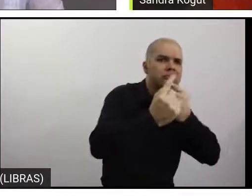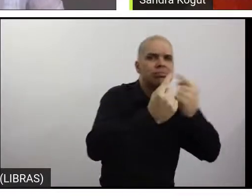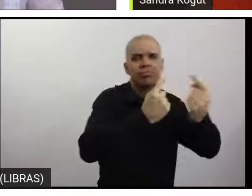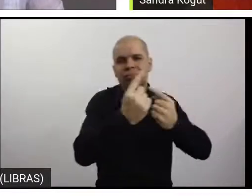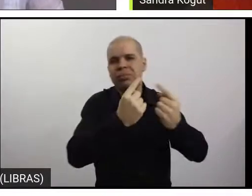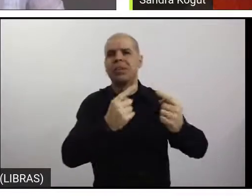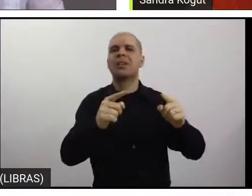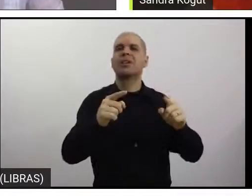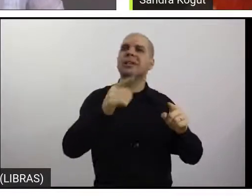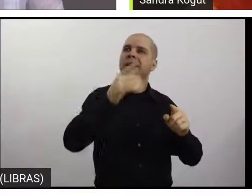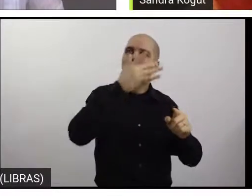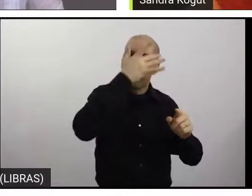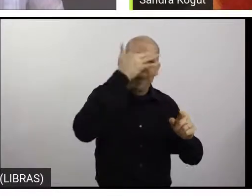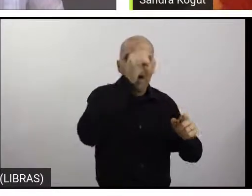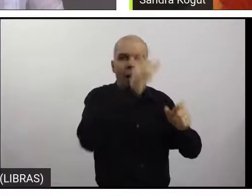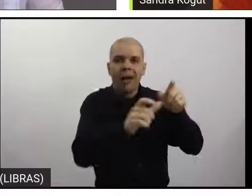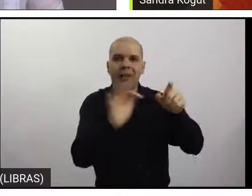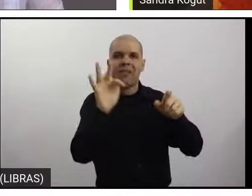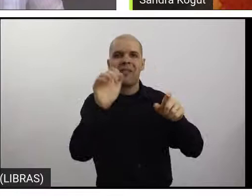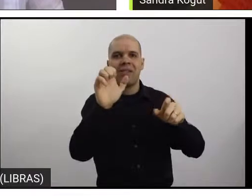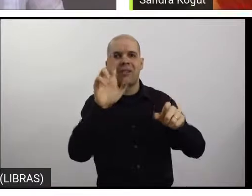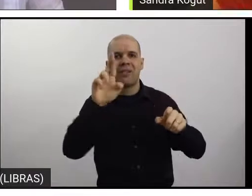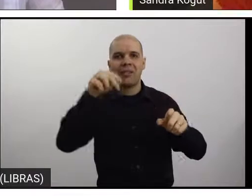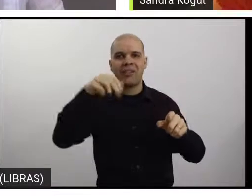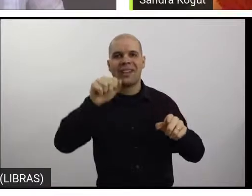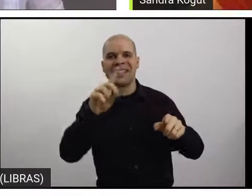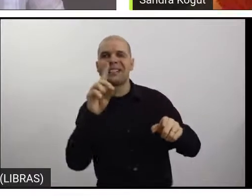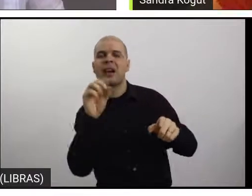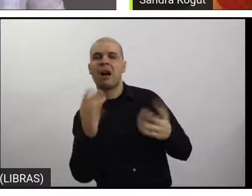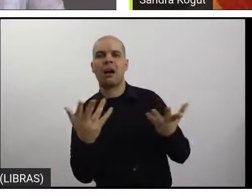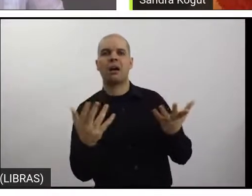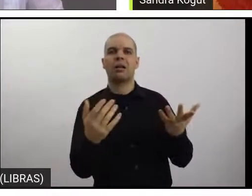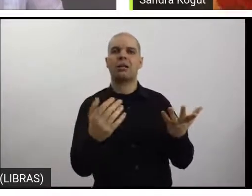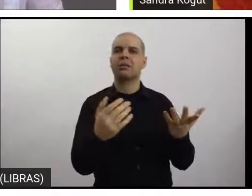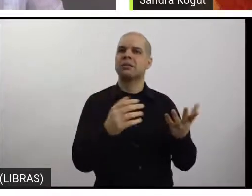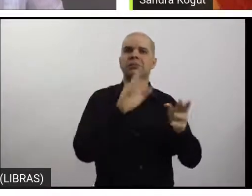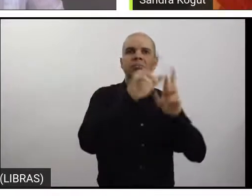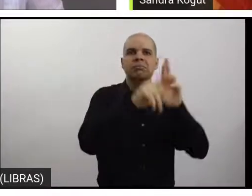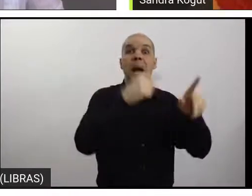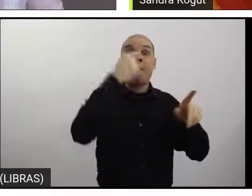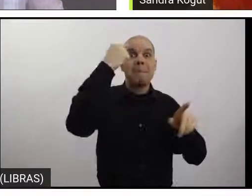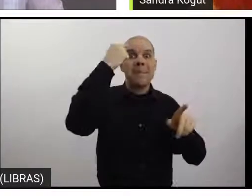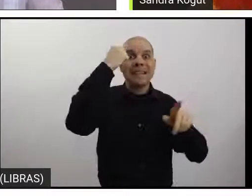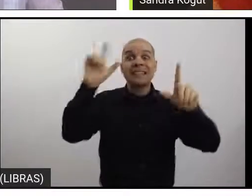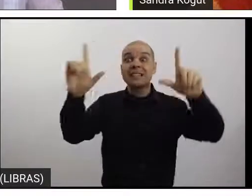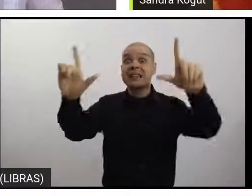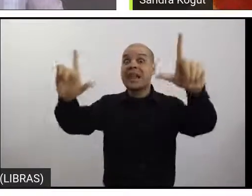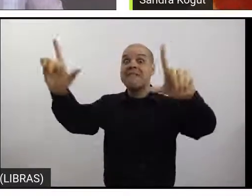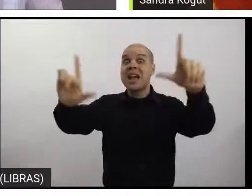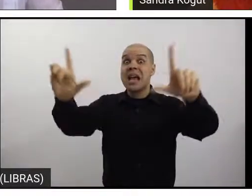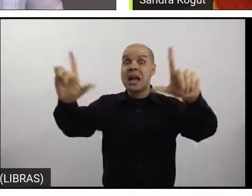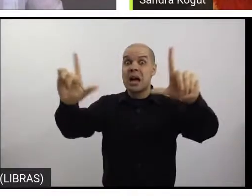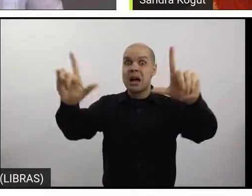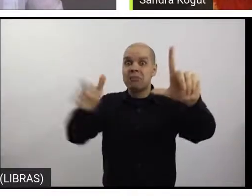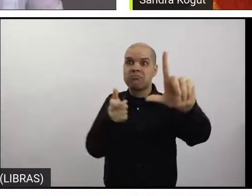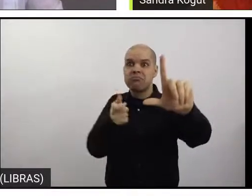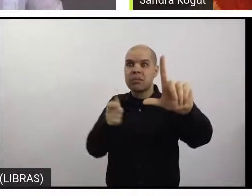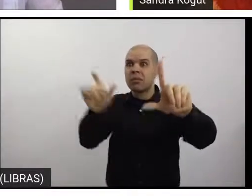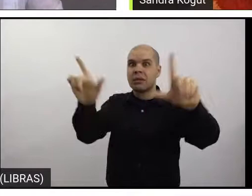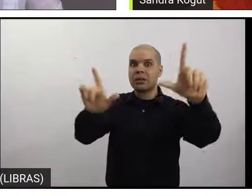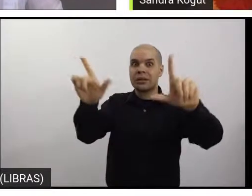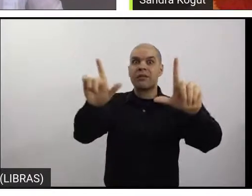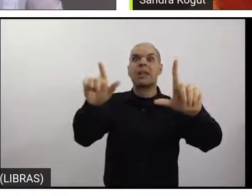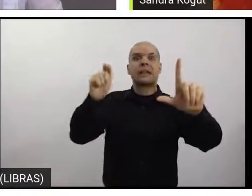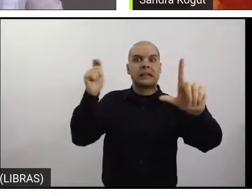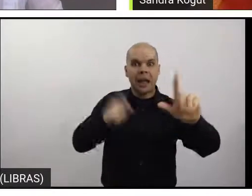uma turma que achava que você tinha que exibir na televisão, que o espaço a ser conquistado era o espaço da televisão. E